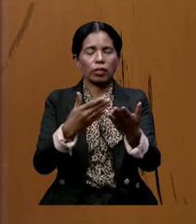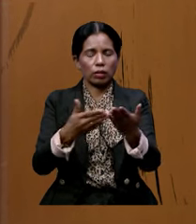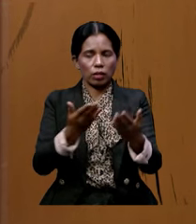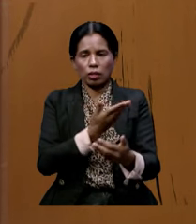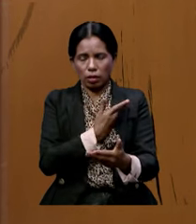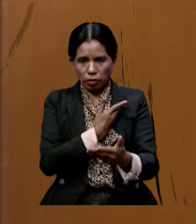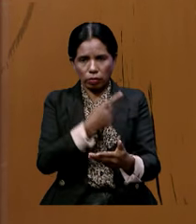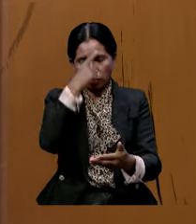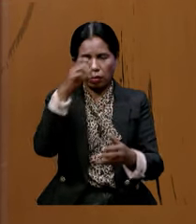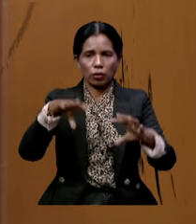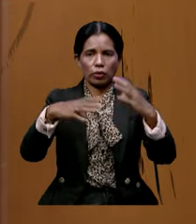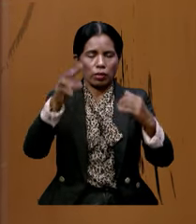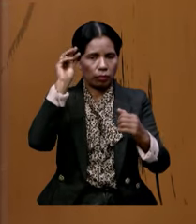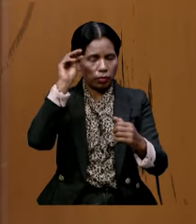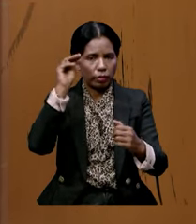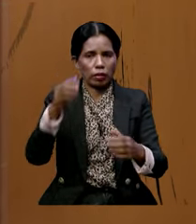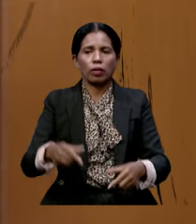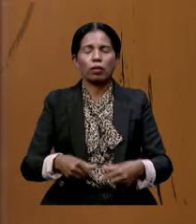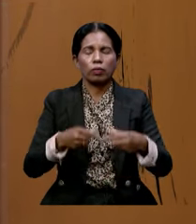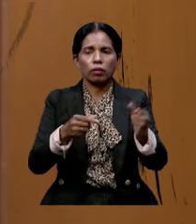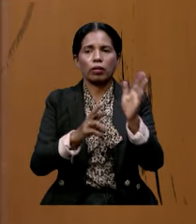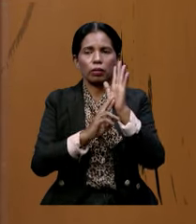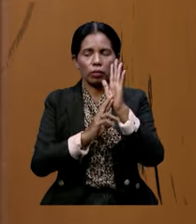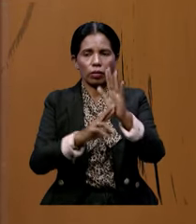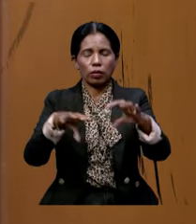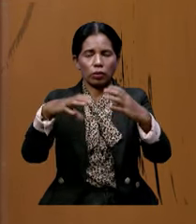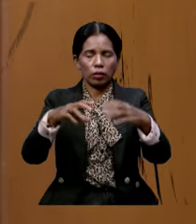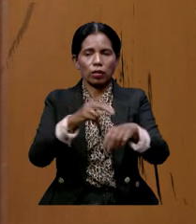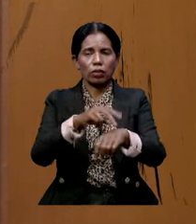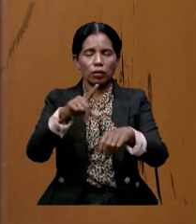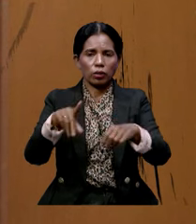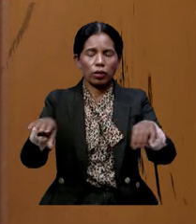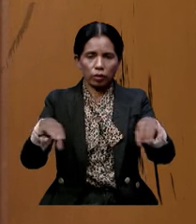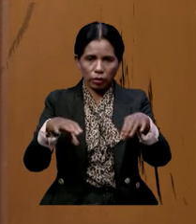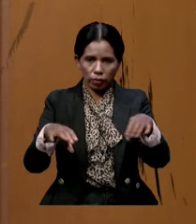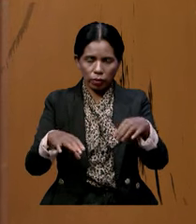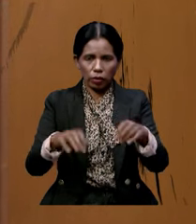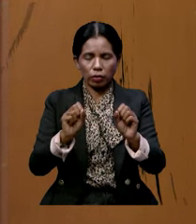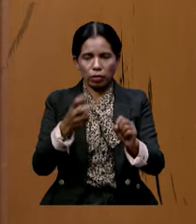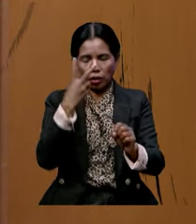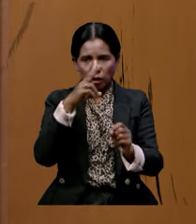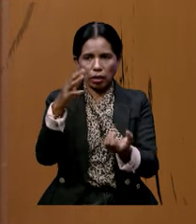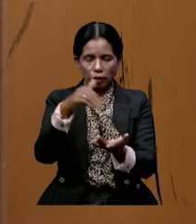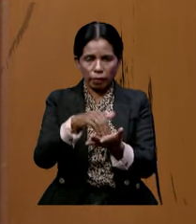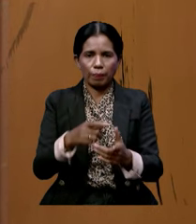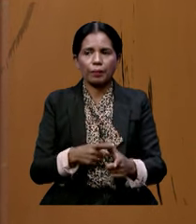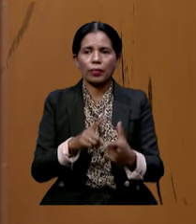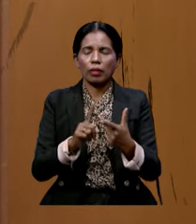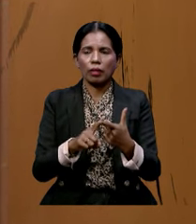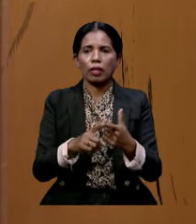ministro for recomendação em para conselho nacional do trabalho a tu har filha fali. Portanto